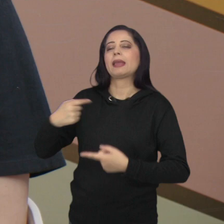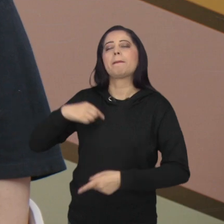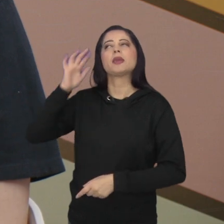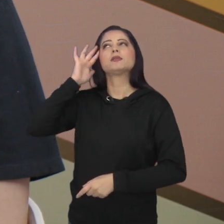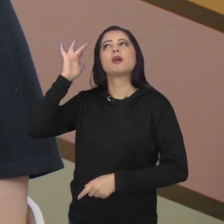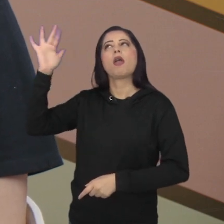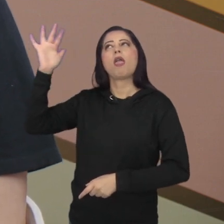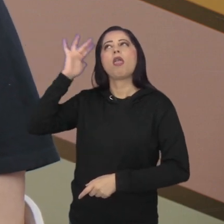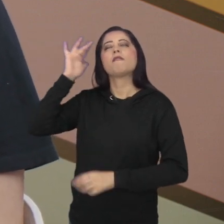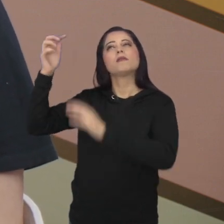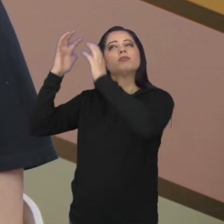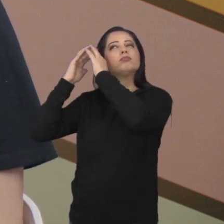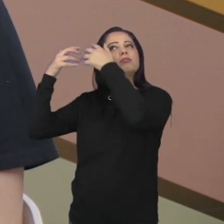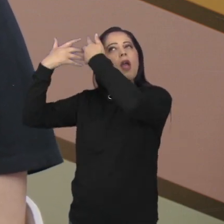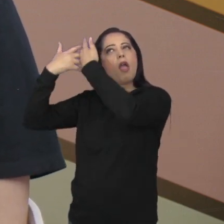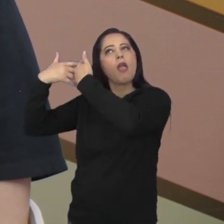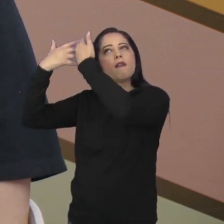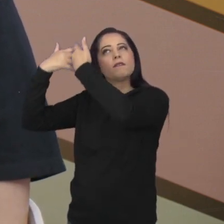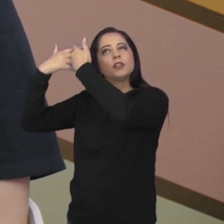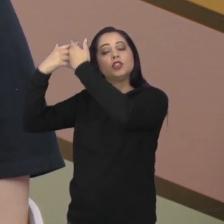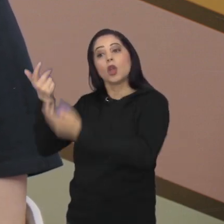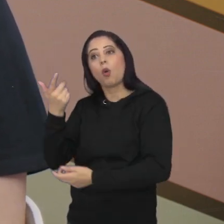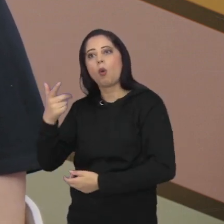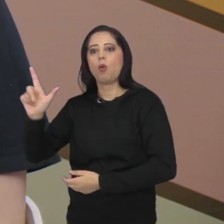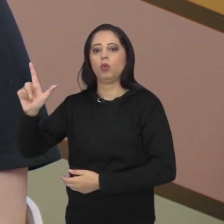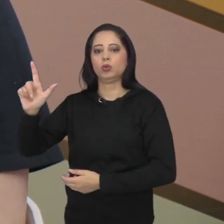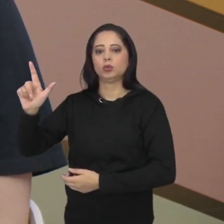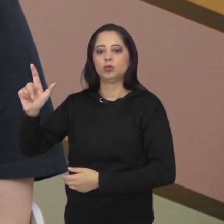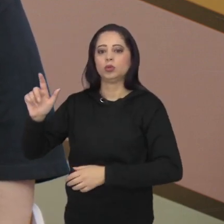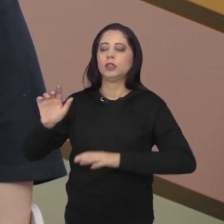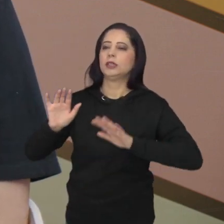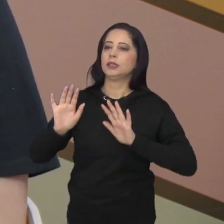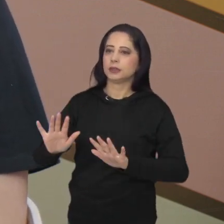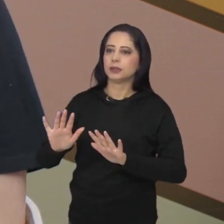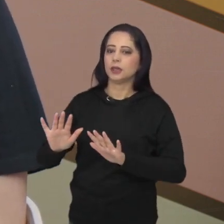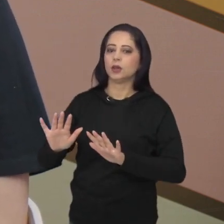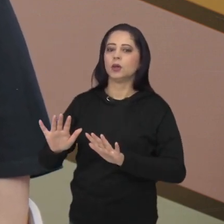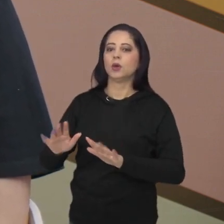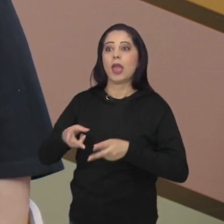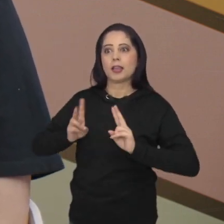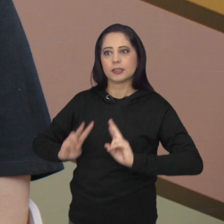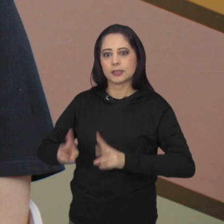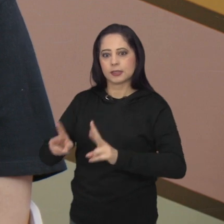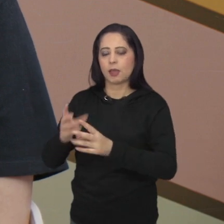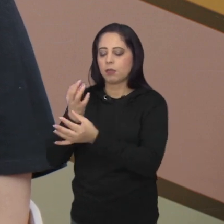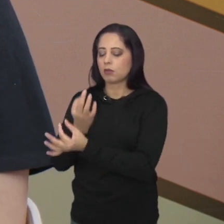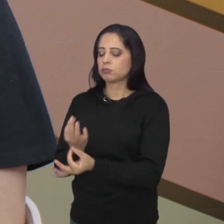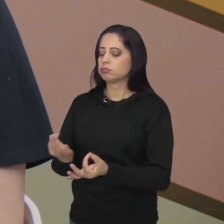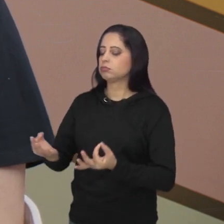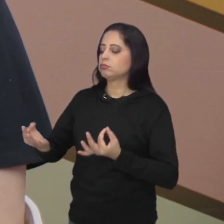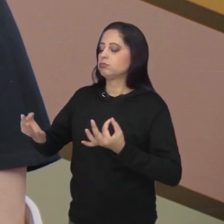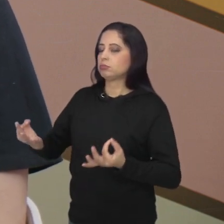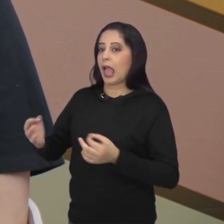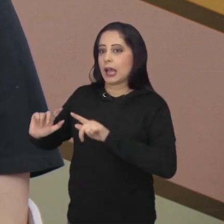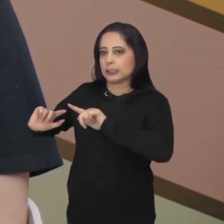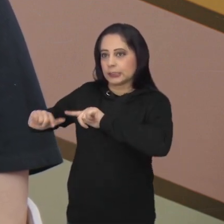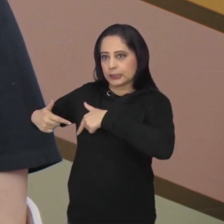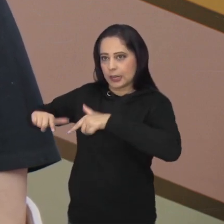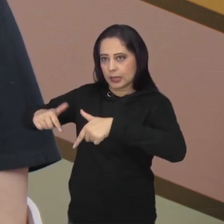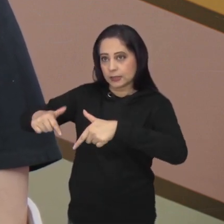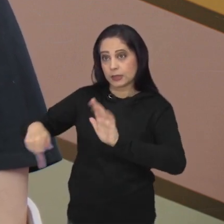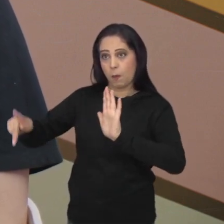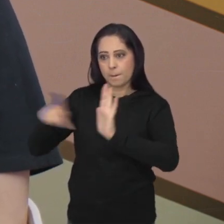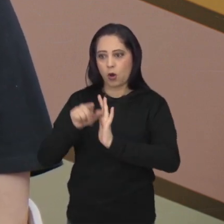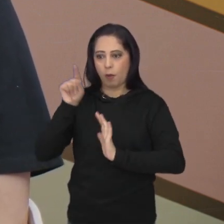eu vou refletir sobre alguma coisa, eu vou resolver um problema. Então, quando eu falo meditação, eu estou falando mais alinhado com as